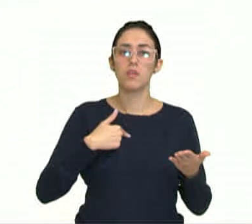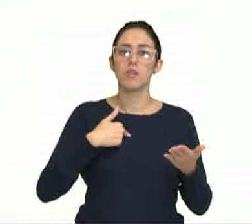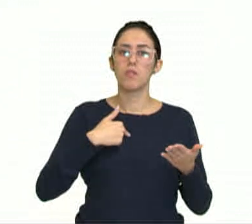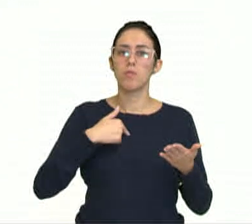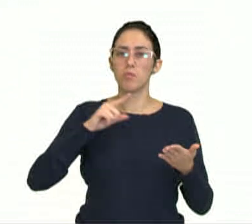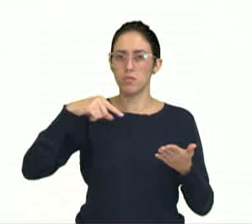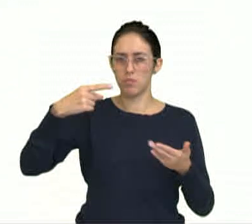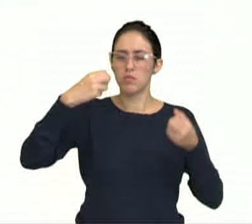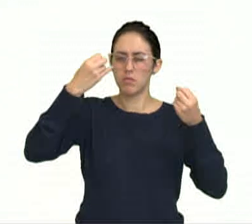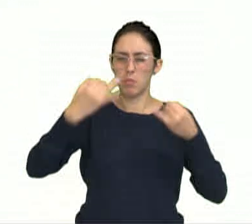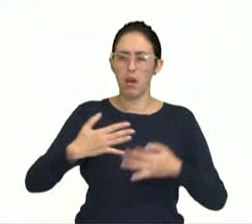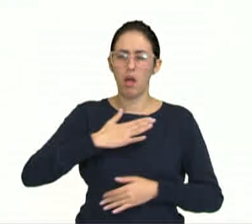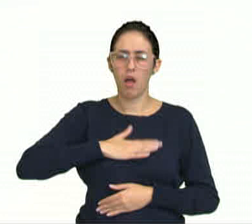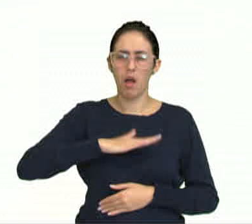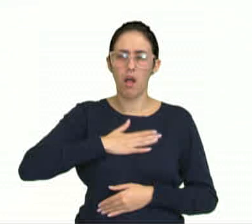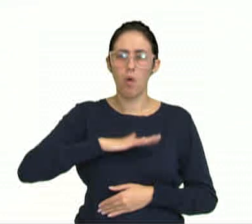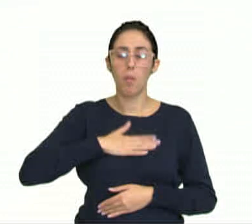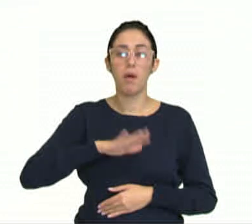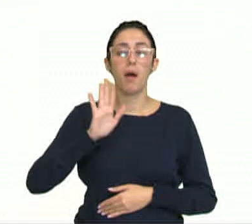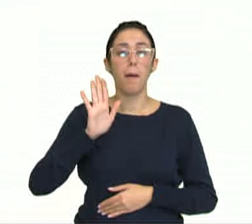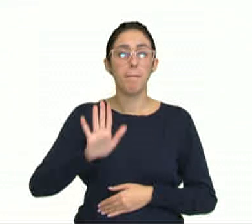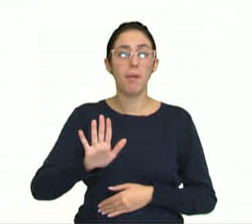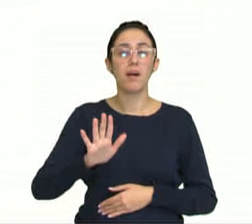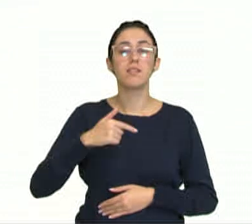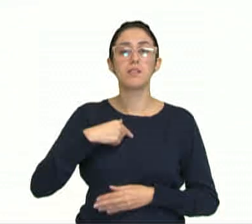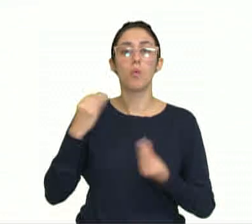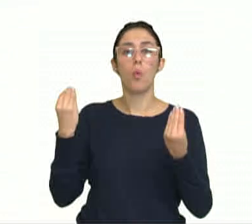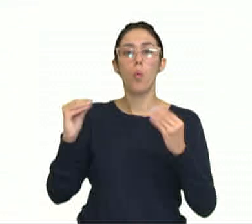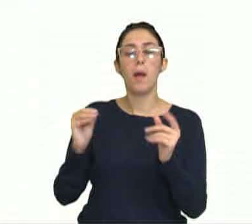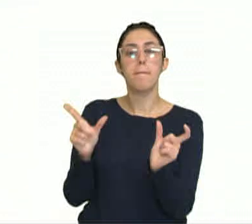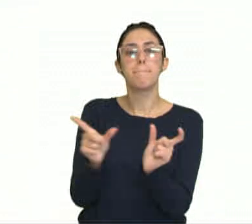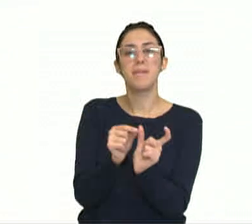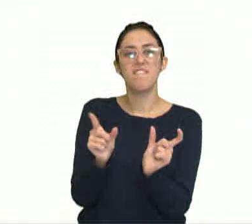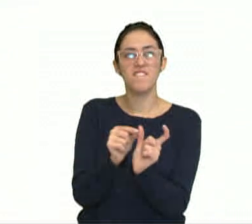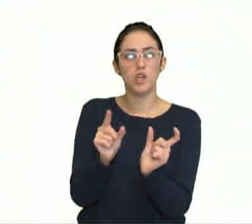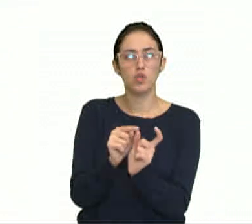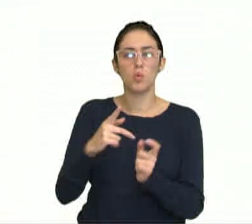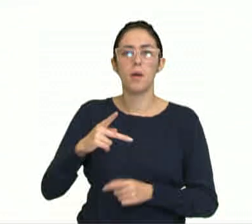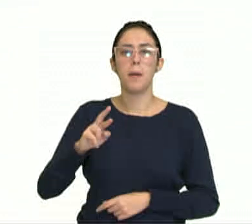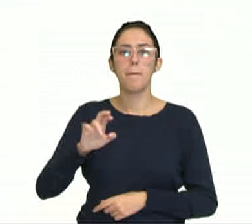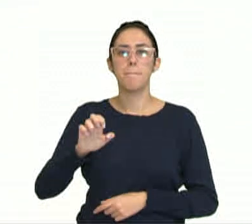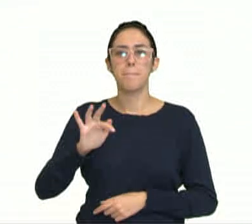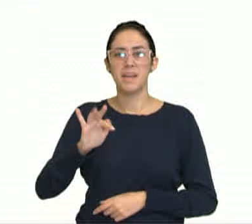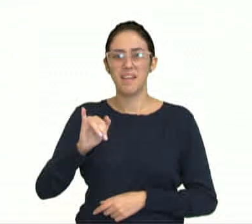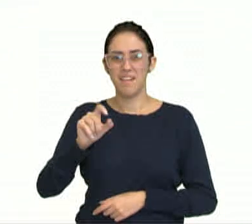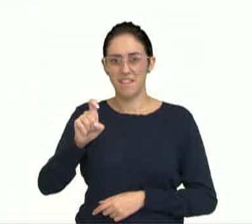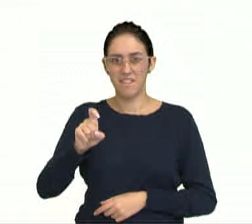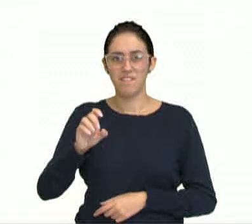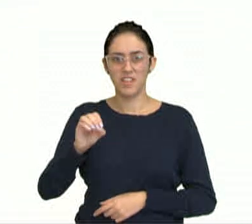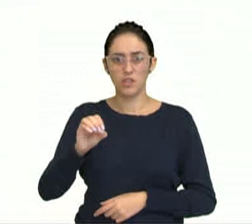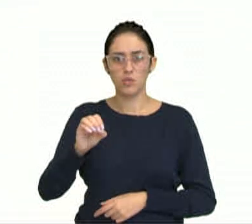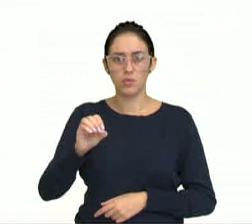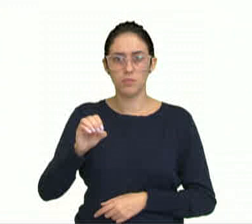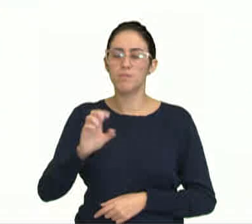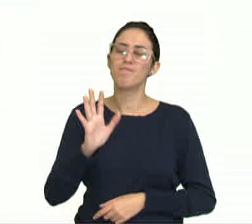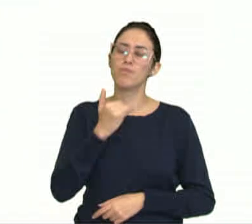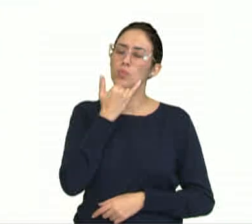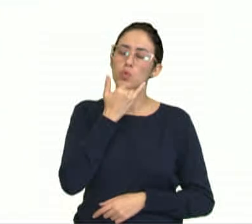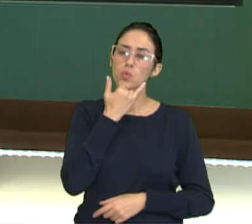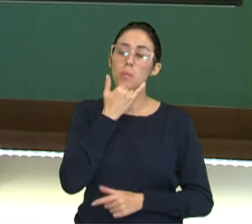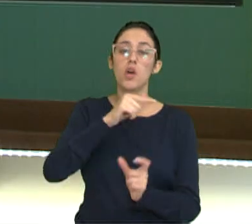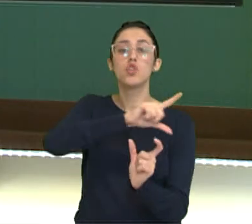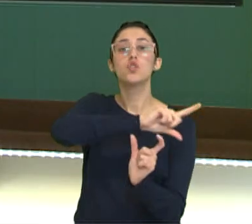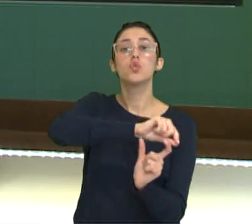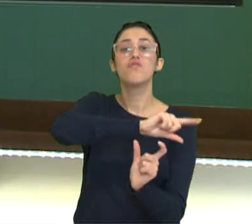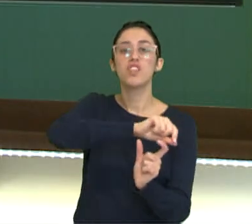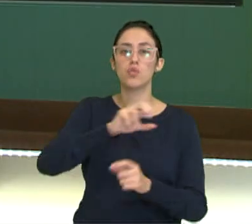depois, mas aqui eu coloquei um prefixo, ly, perdão, pessoal, um sufixo,